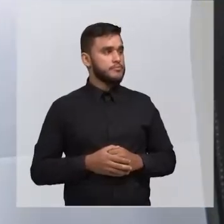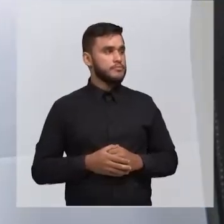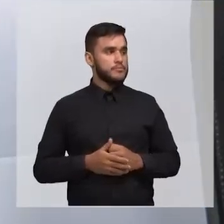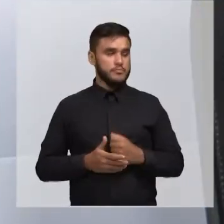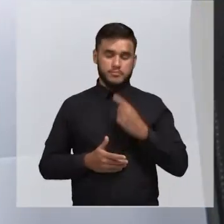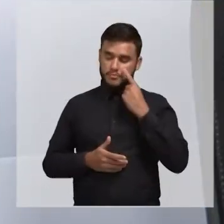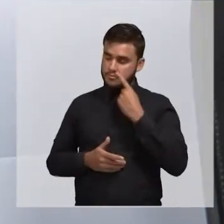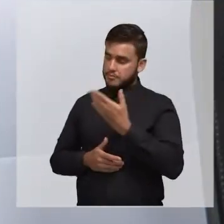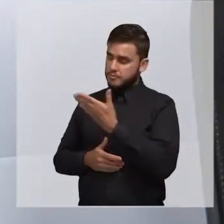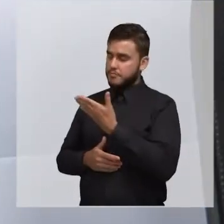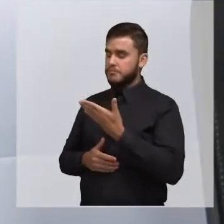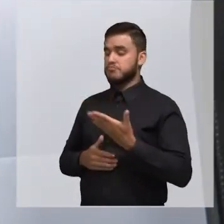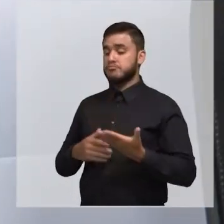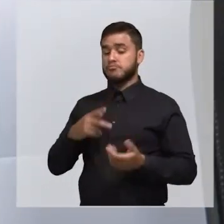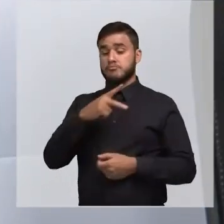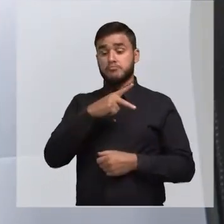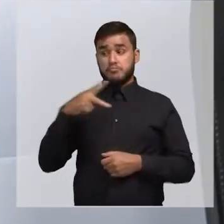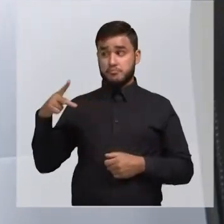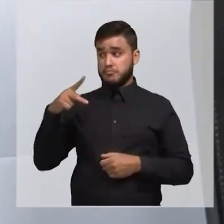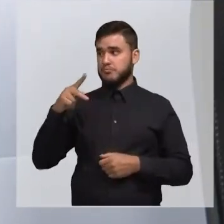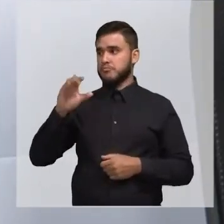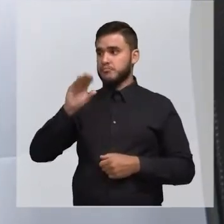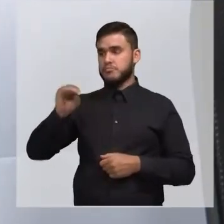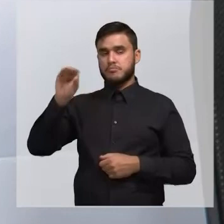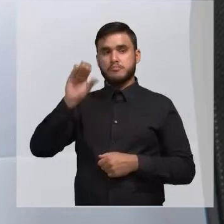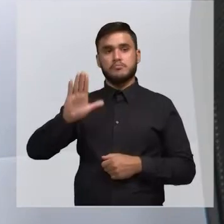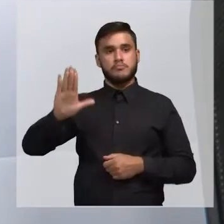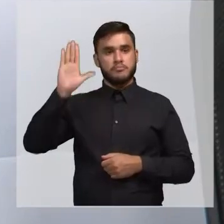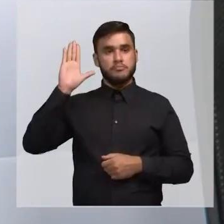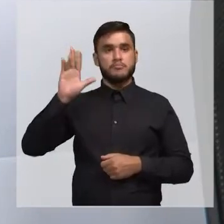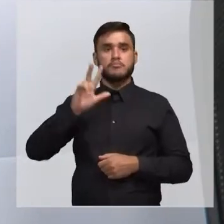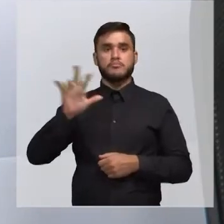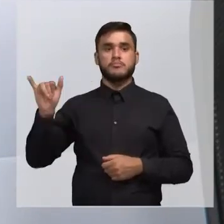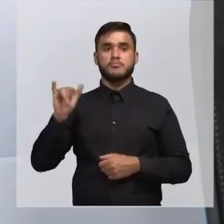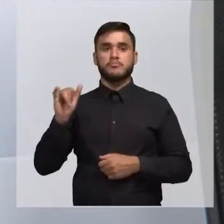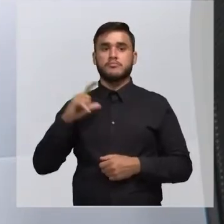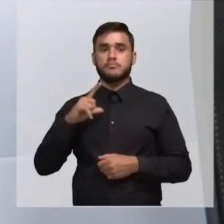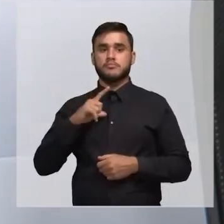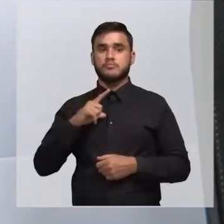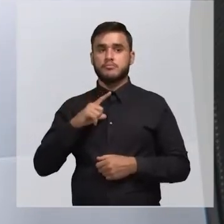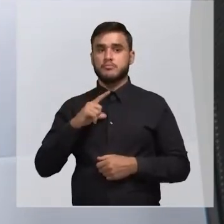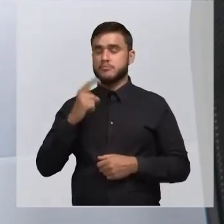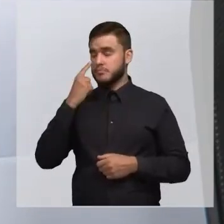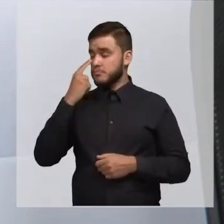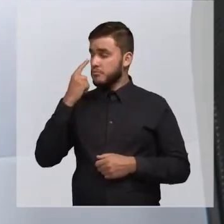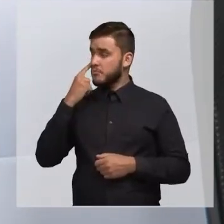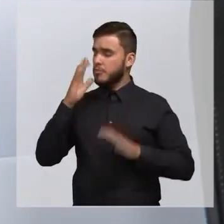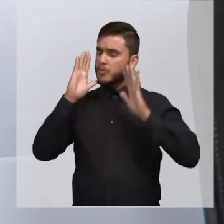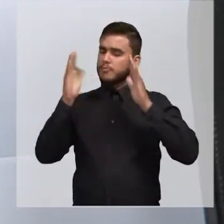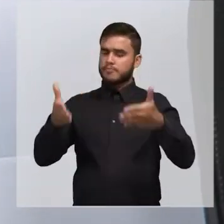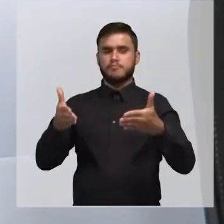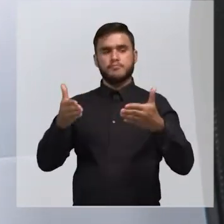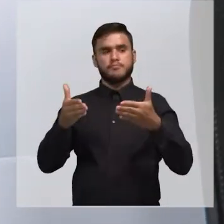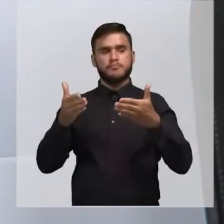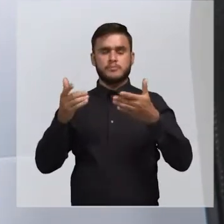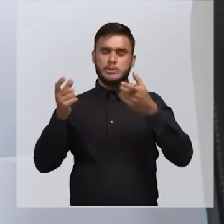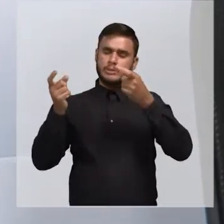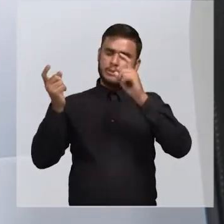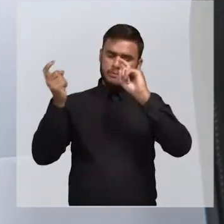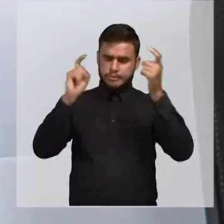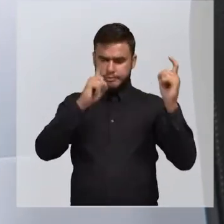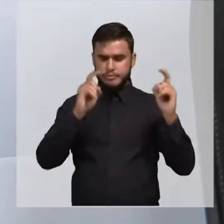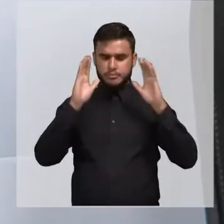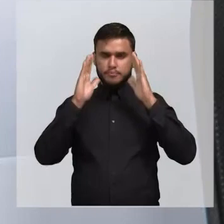presidenciável Ciro Gomes, ele está construindo uma agenda política e econômica direcionado para uma espécie de